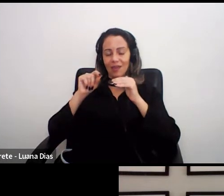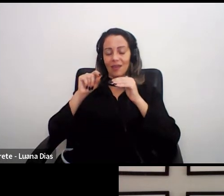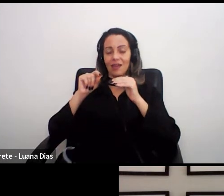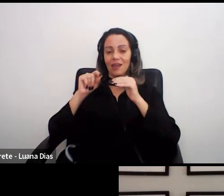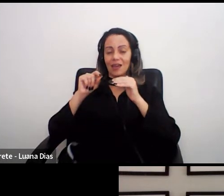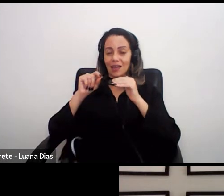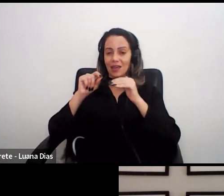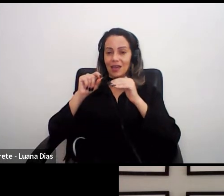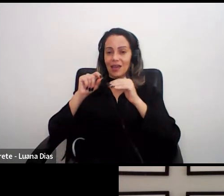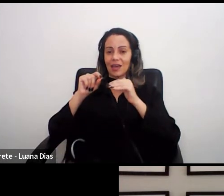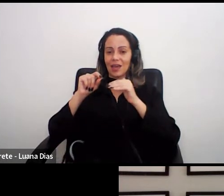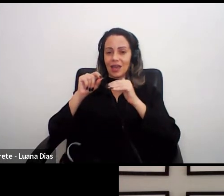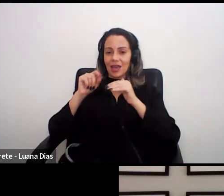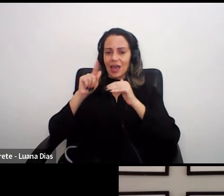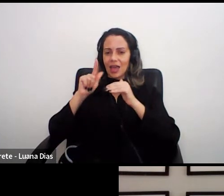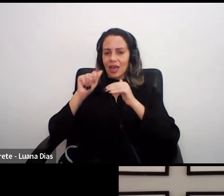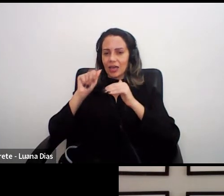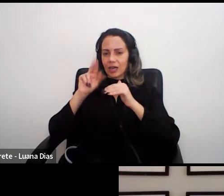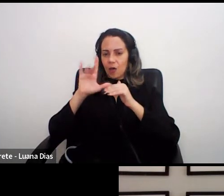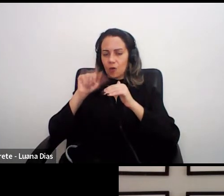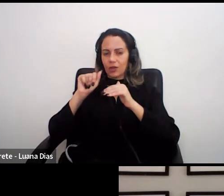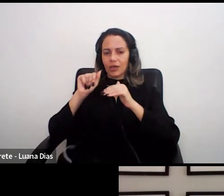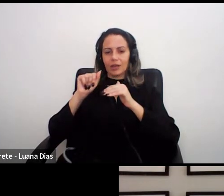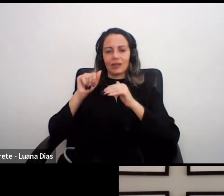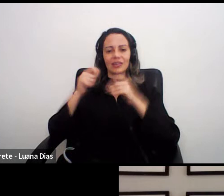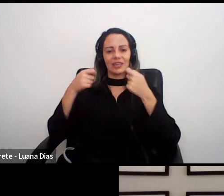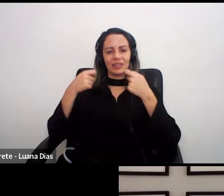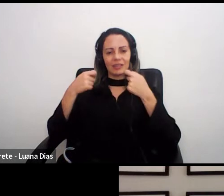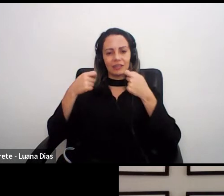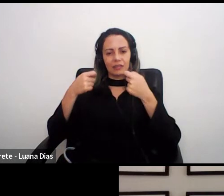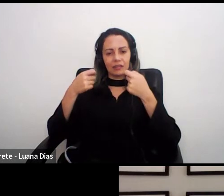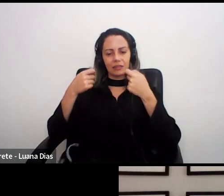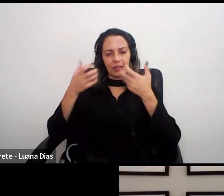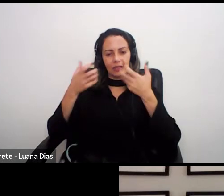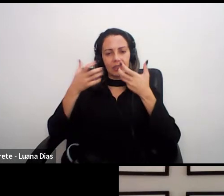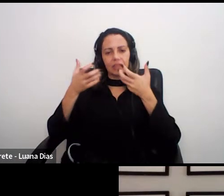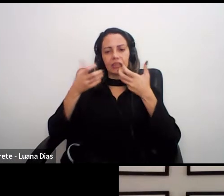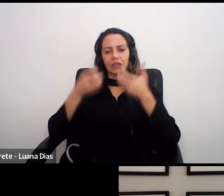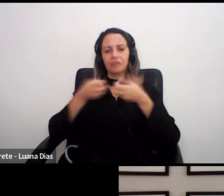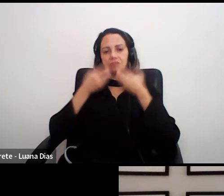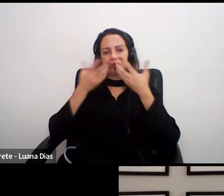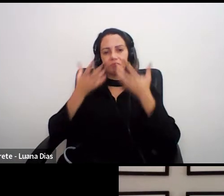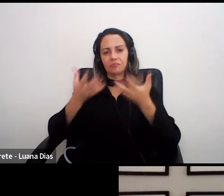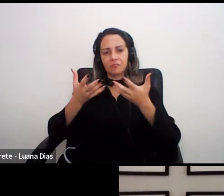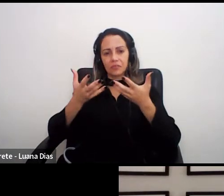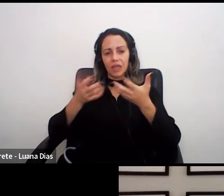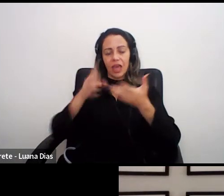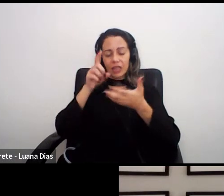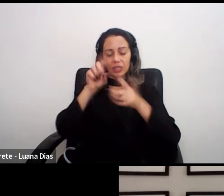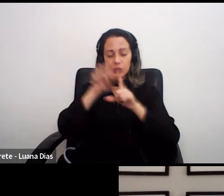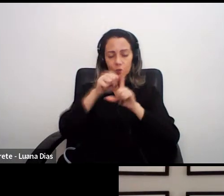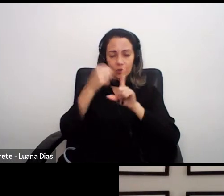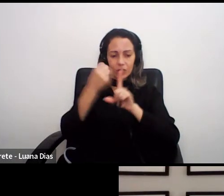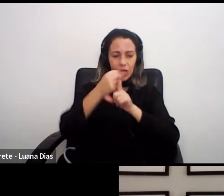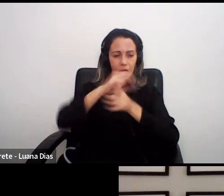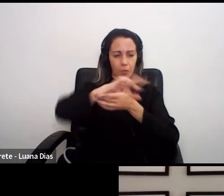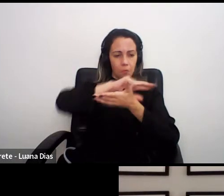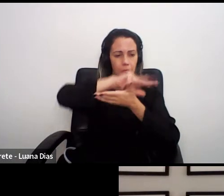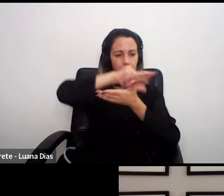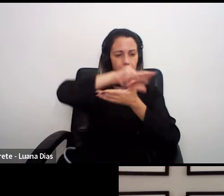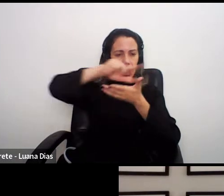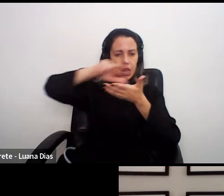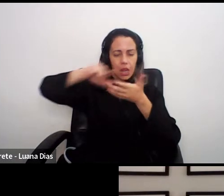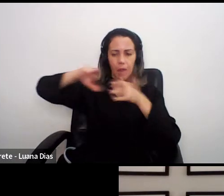para a sociedade, né? E a sociedade hiperdiferenciada, né? Essa sociedade hiperplural, extremamente